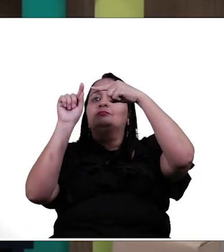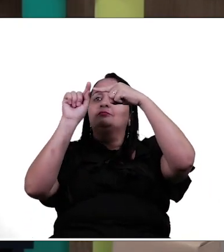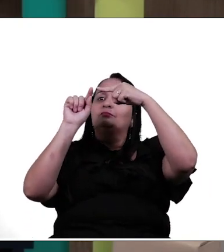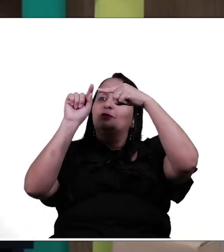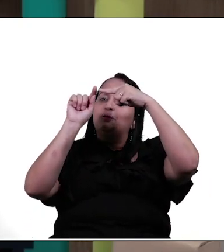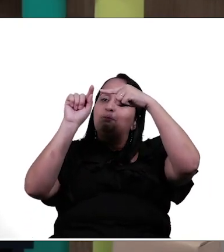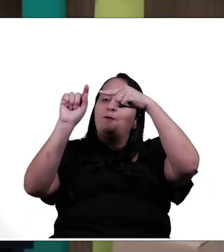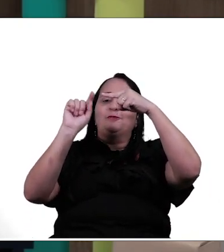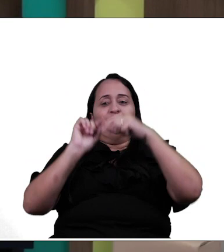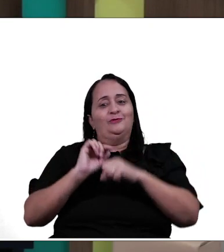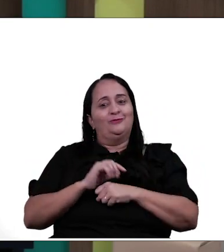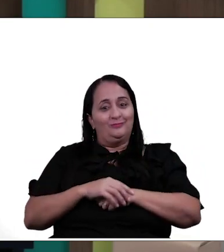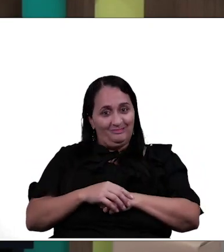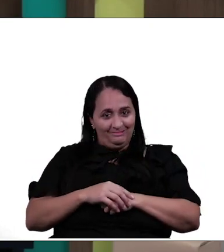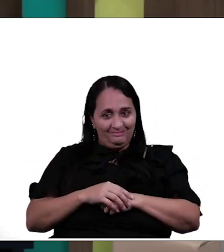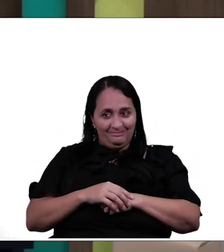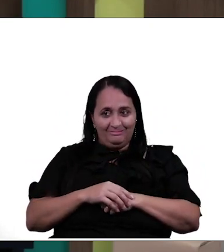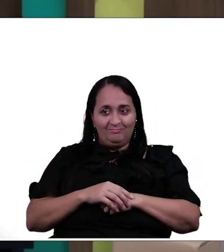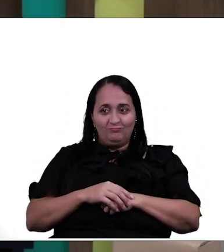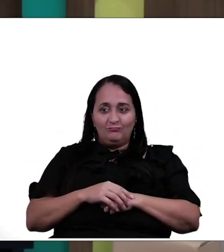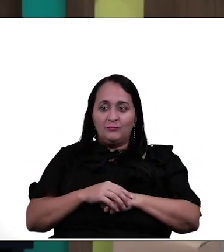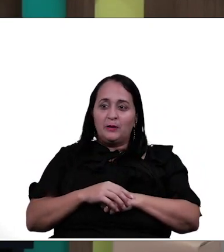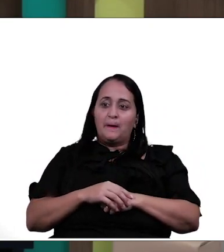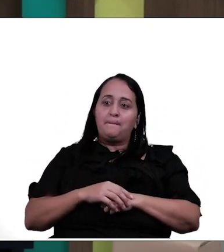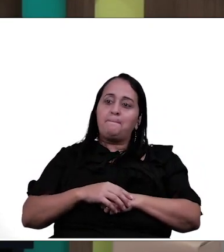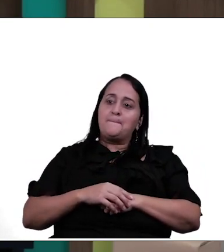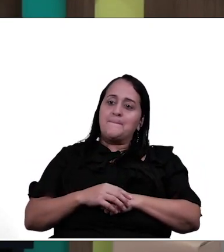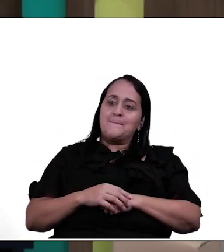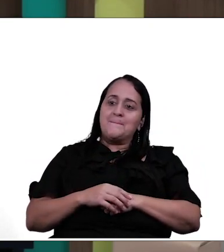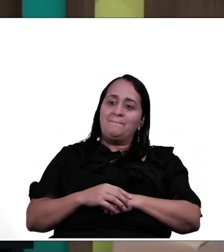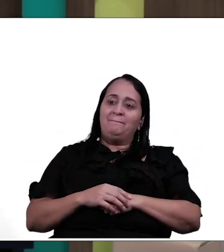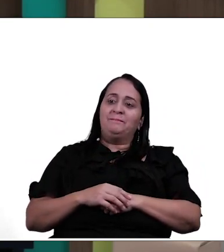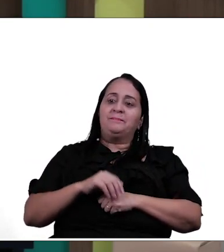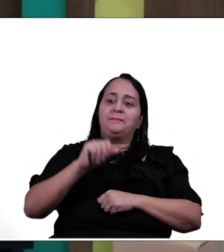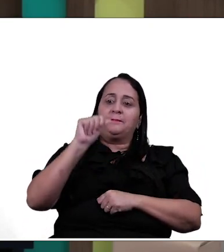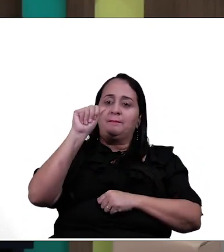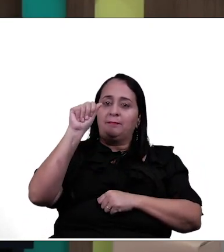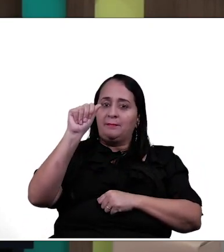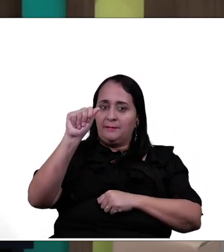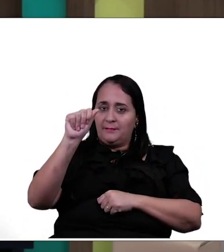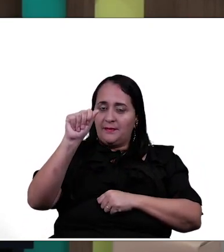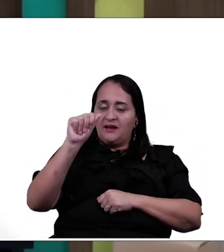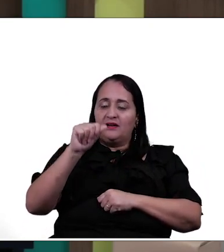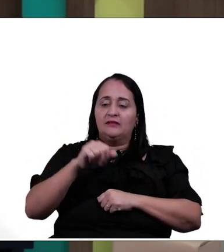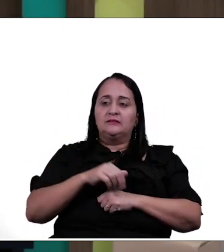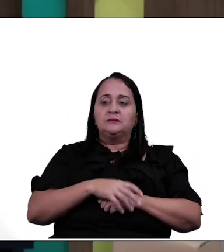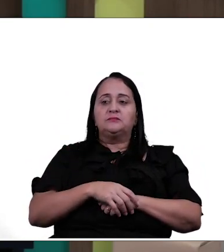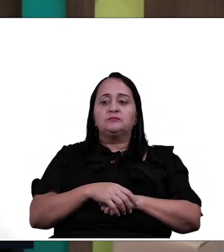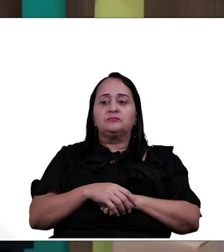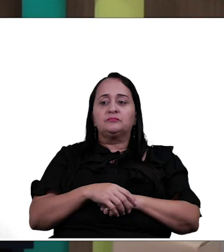aqui comigo, vem. Aqui comigo, agora. Eu tenho a dízima